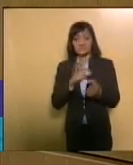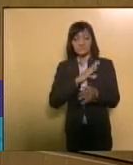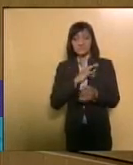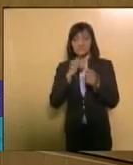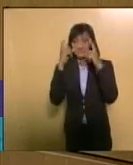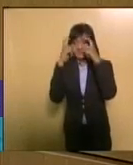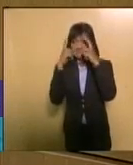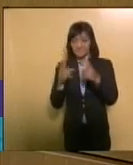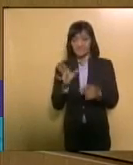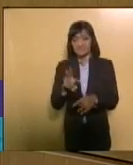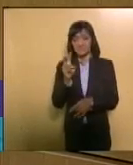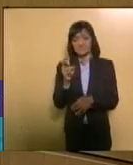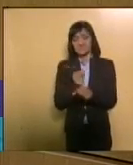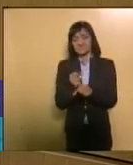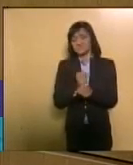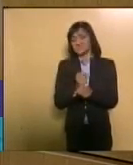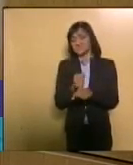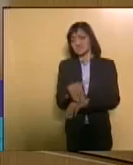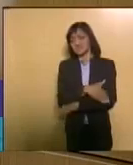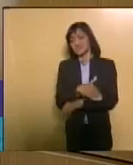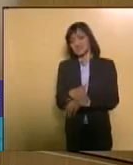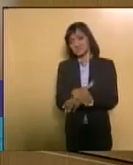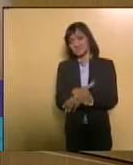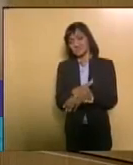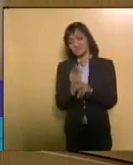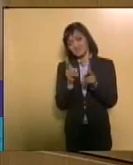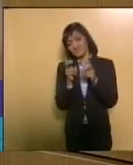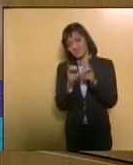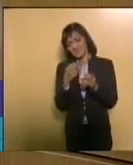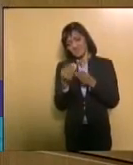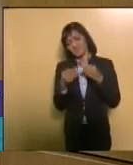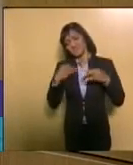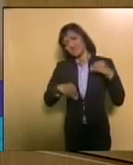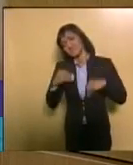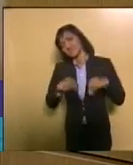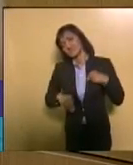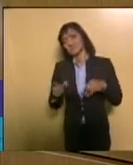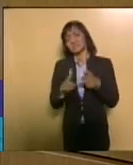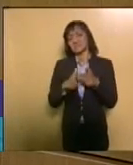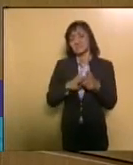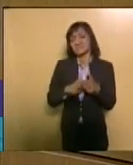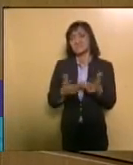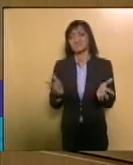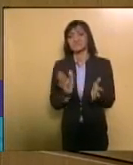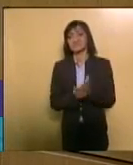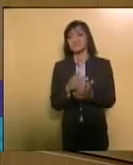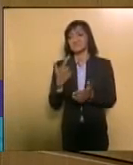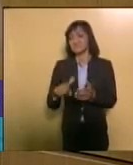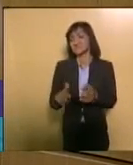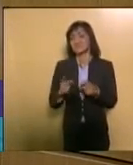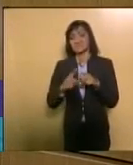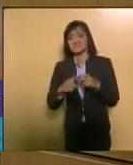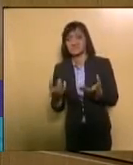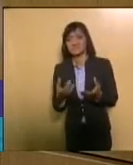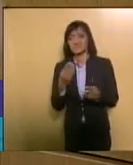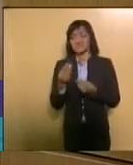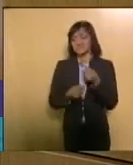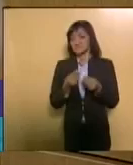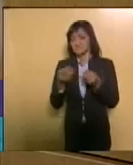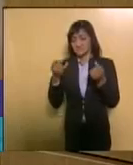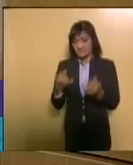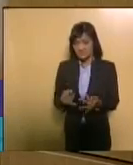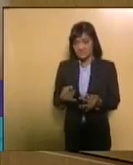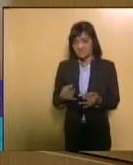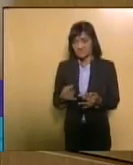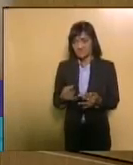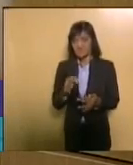policial que tava 5 anos na rua e aí você vai ver o histórico dele de depressão de problemas psiquiátricos que não tinha acompanhamento que isso que aquilo ah polícia